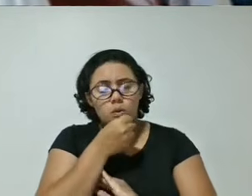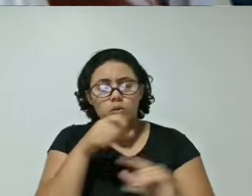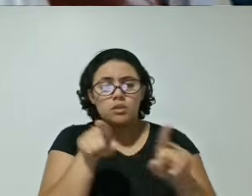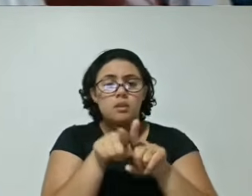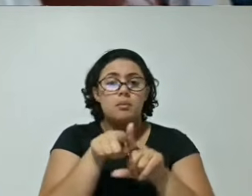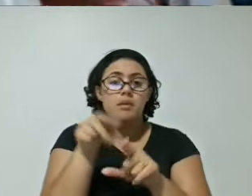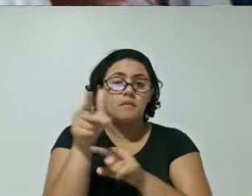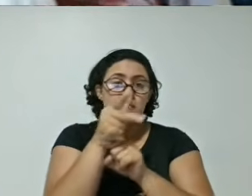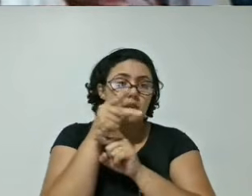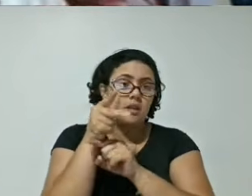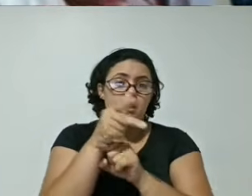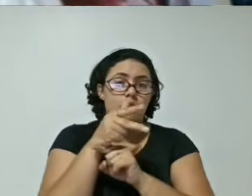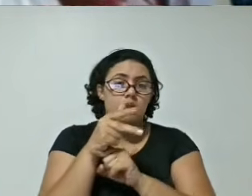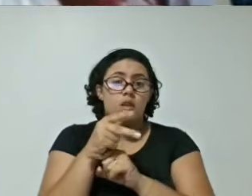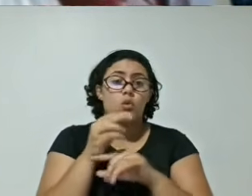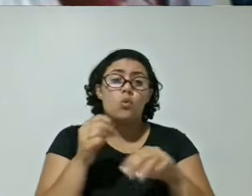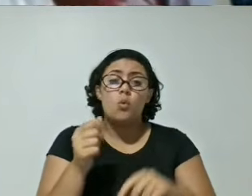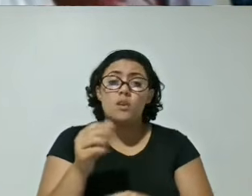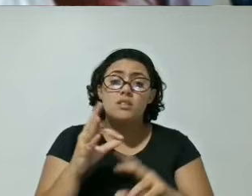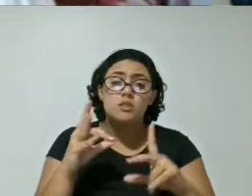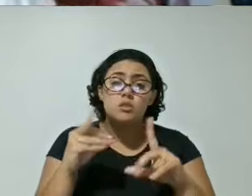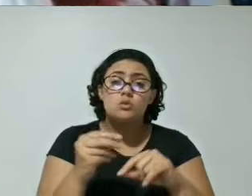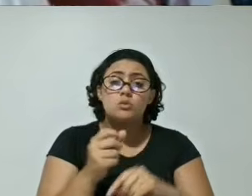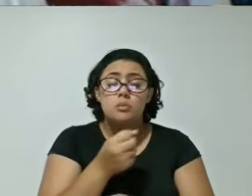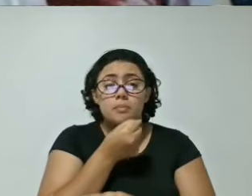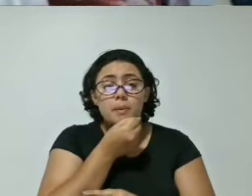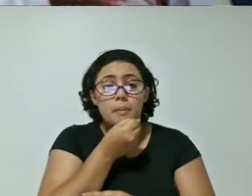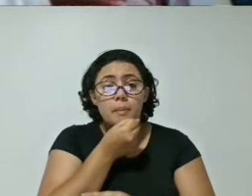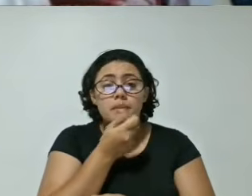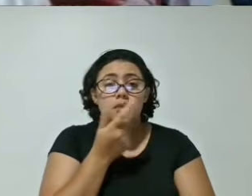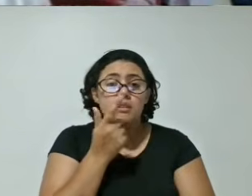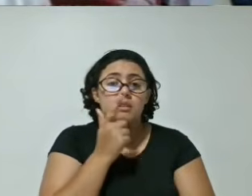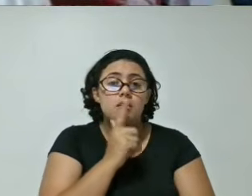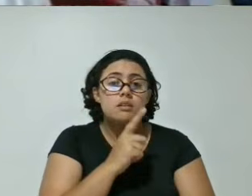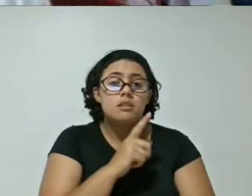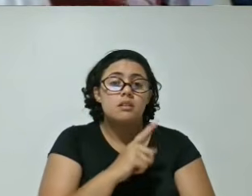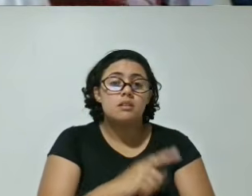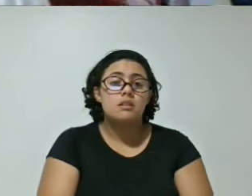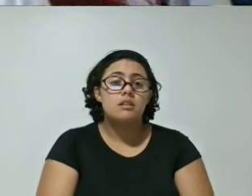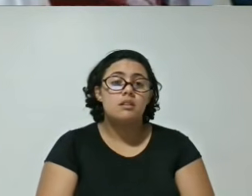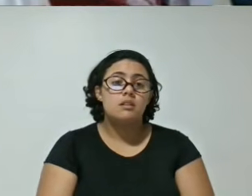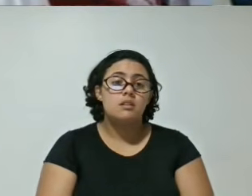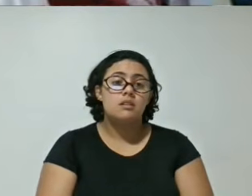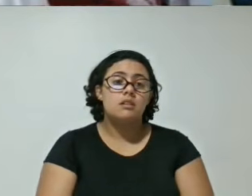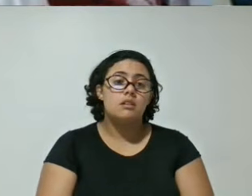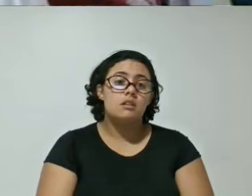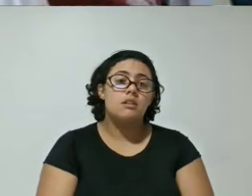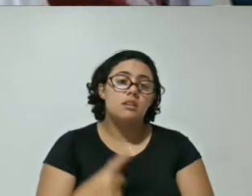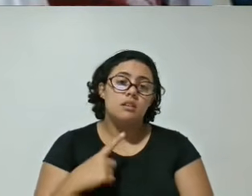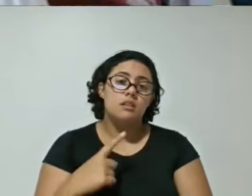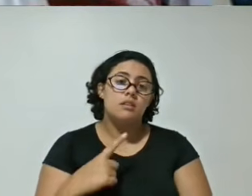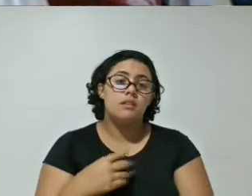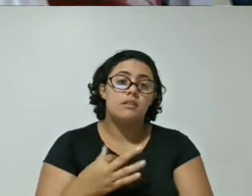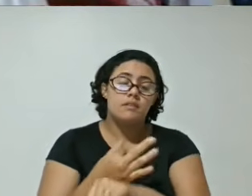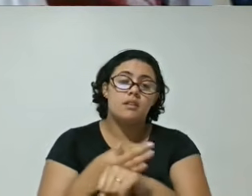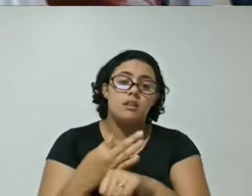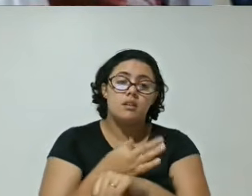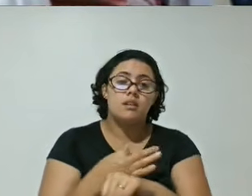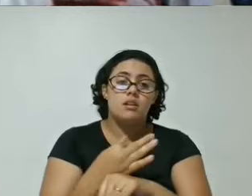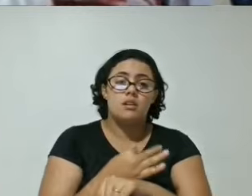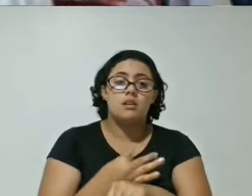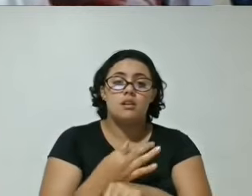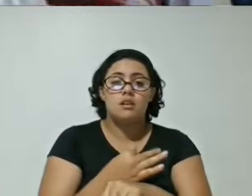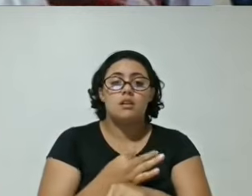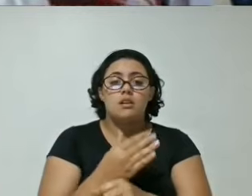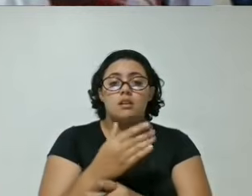Agora, muita coisa se perdeu. Porque eu tirei férias e logo a gente estava no meio do